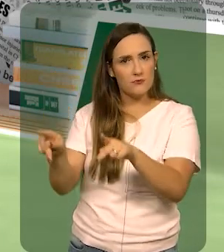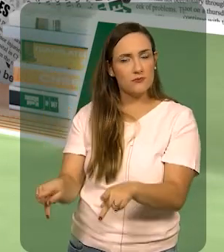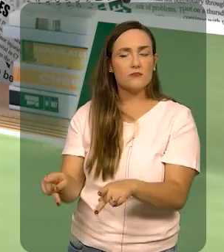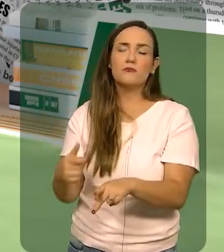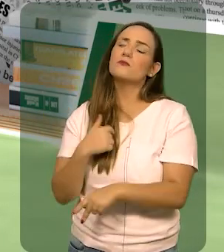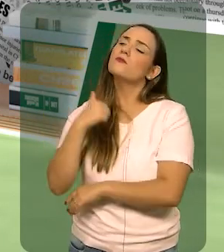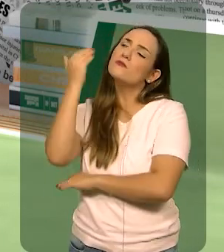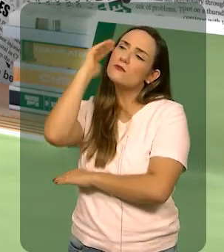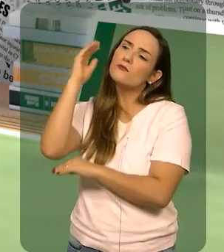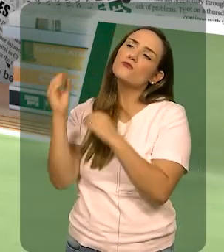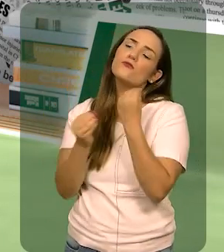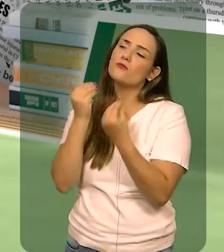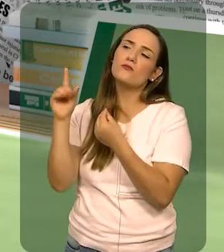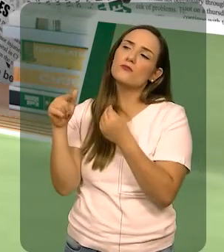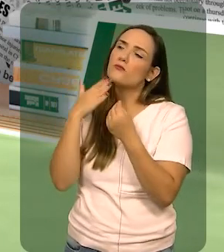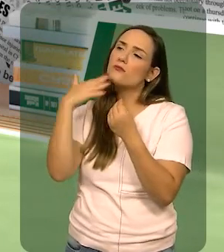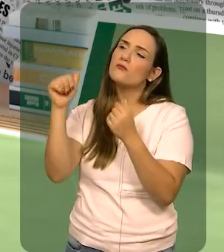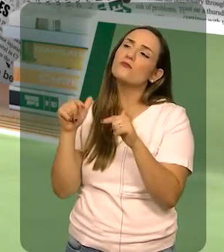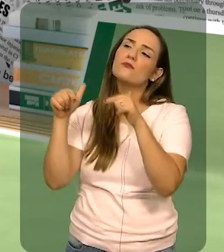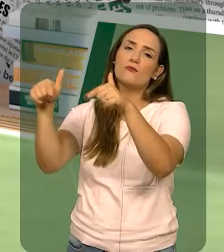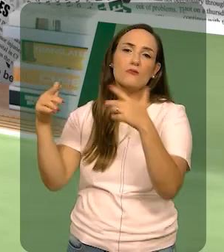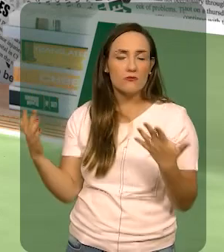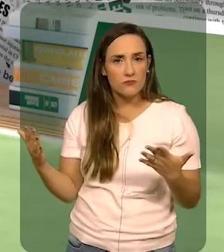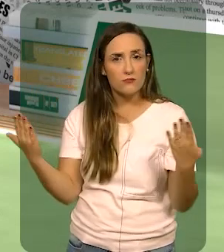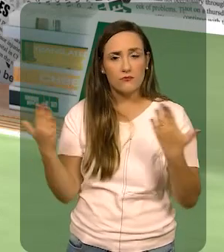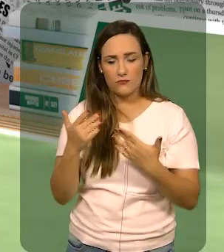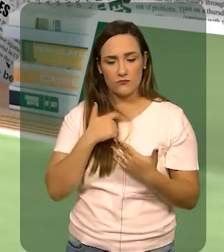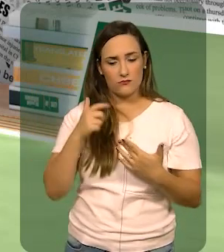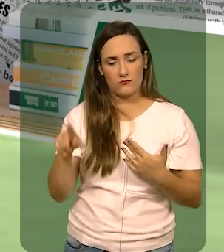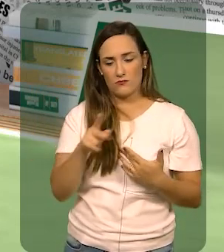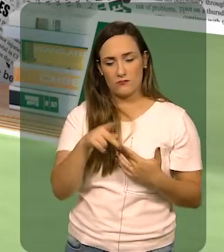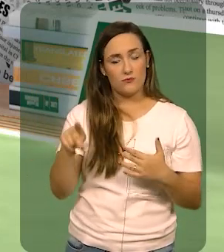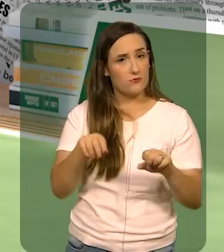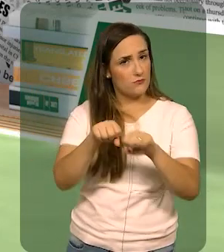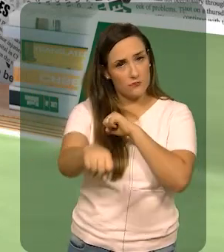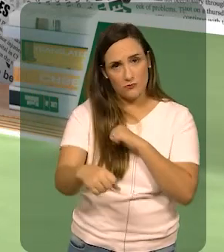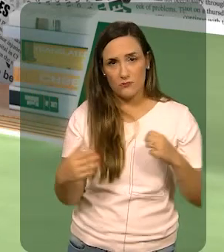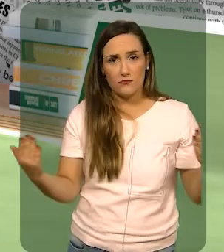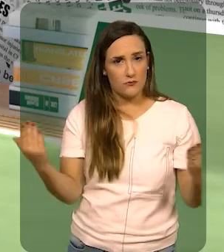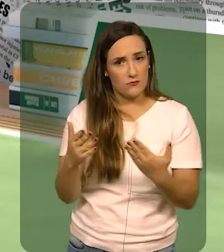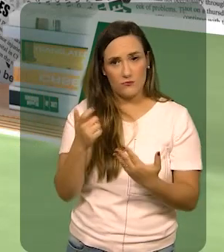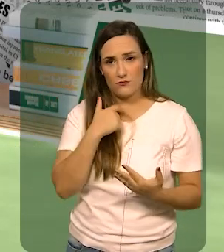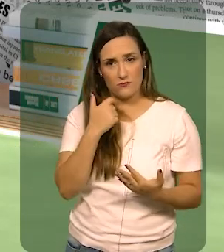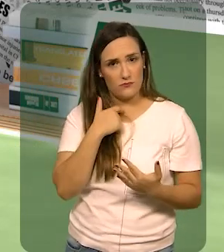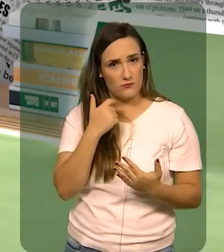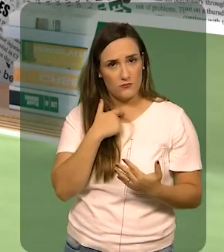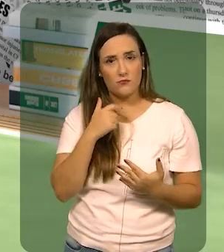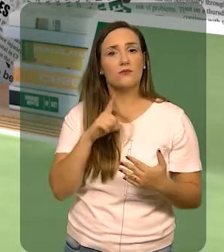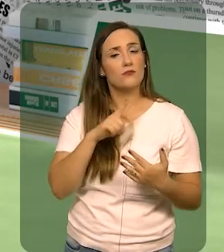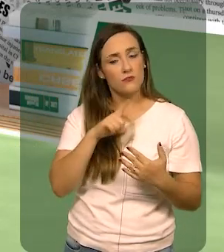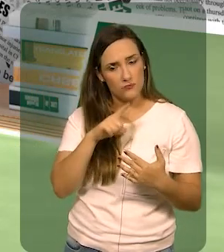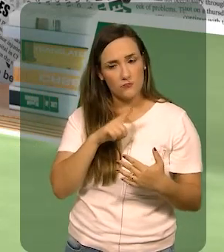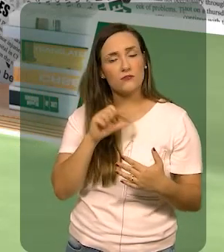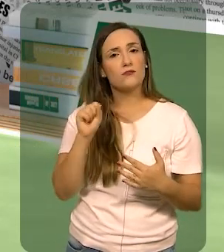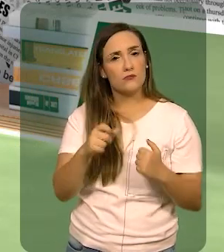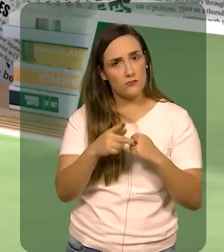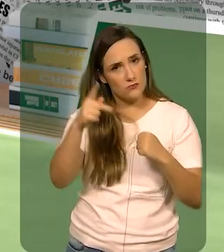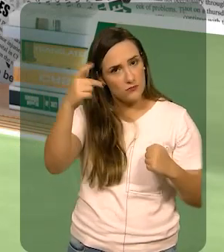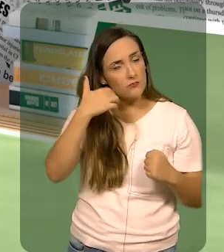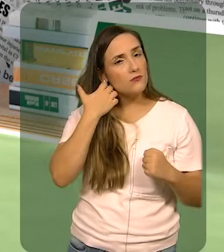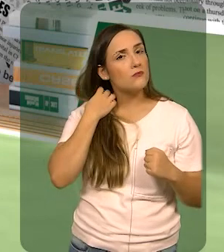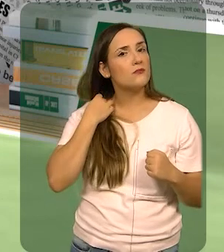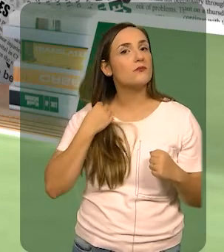entender melhor como é a luta. Tanto é porque hoje eu sou professor formado, hoje eu sou professor graduado, né?